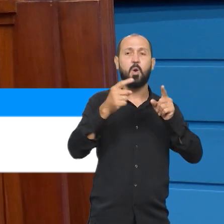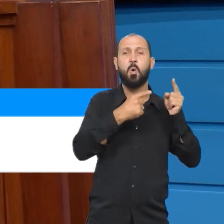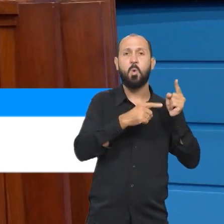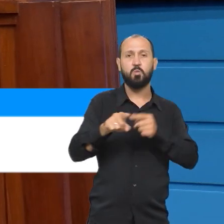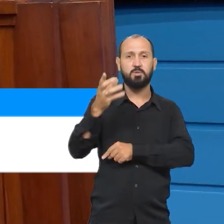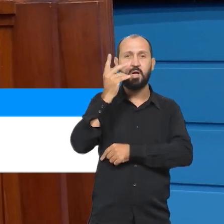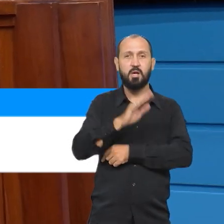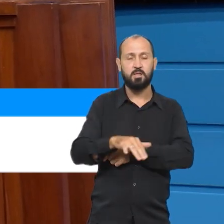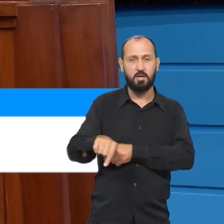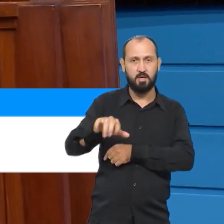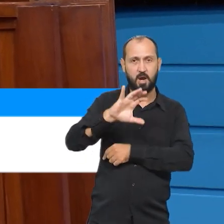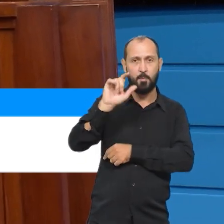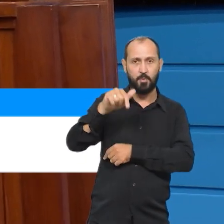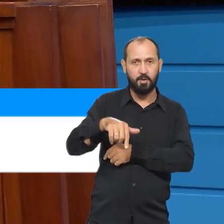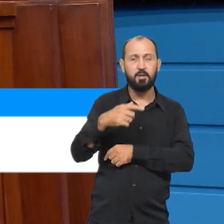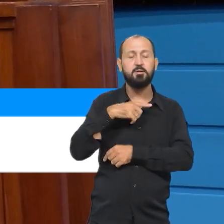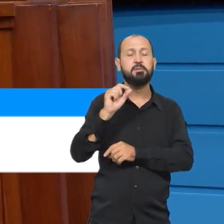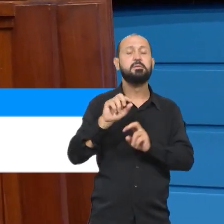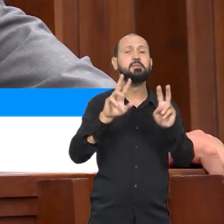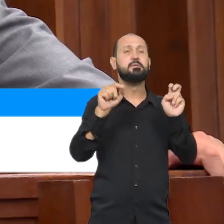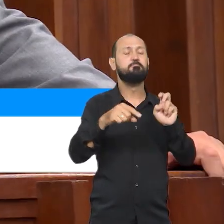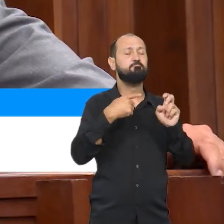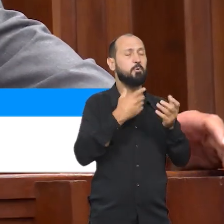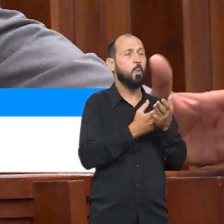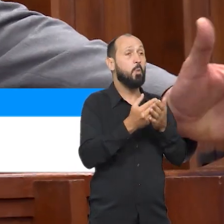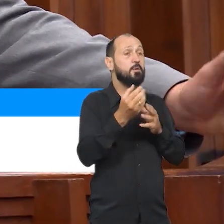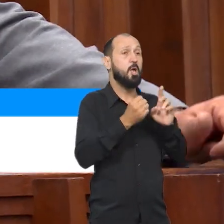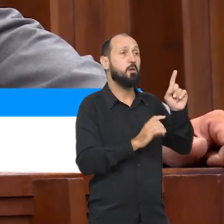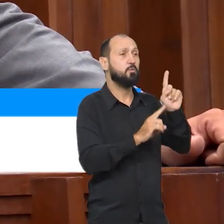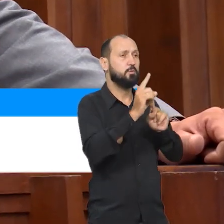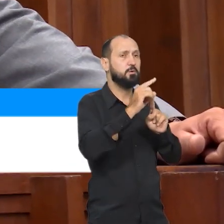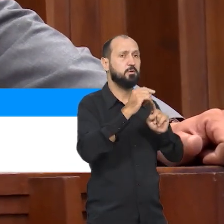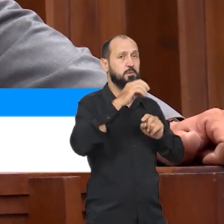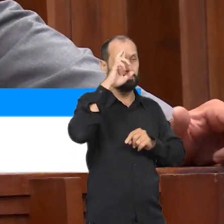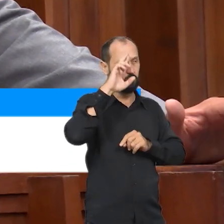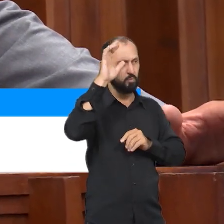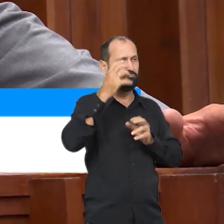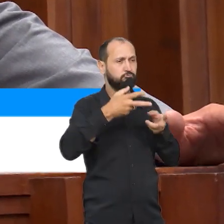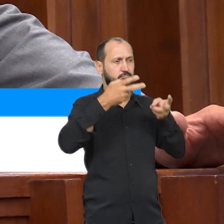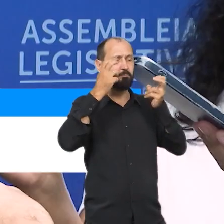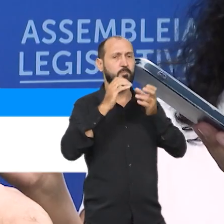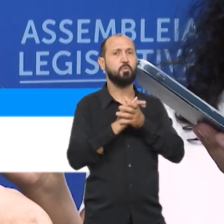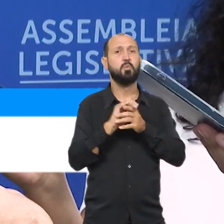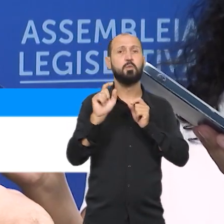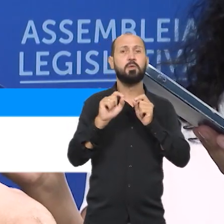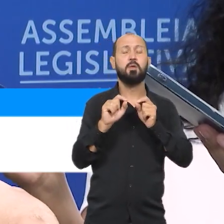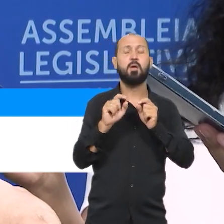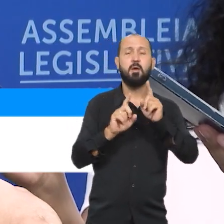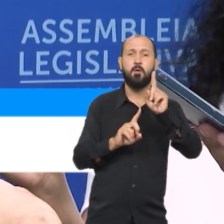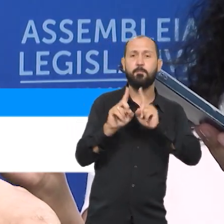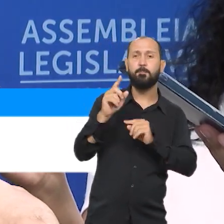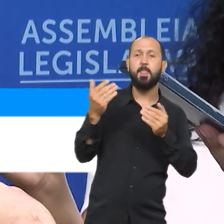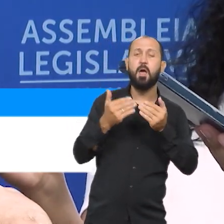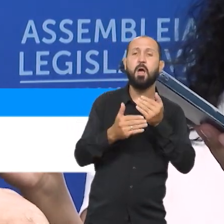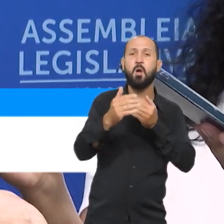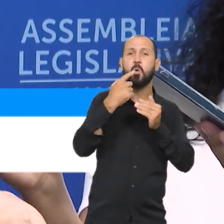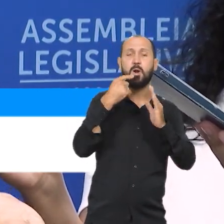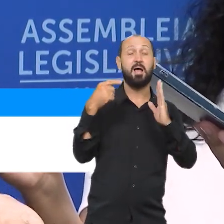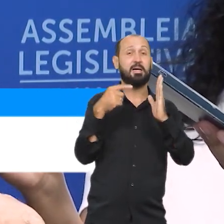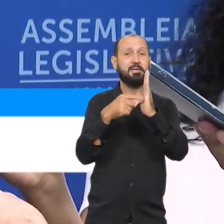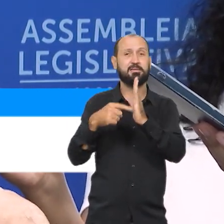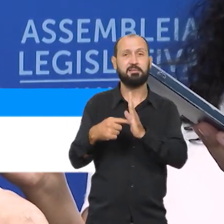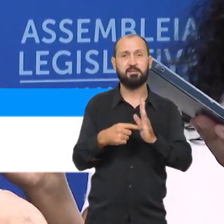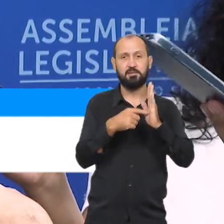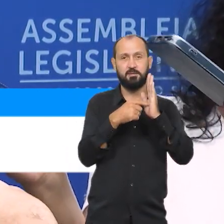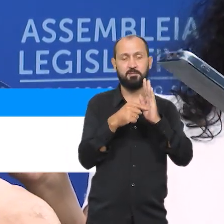crimes contra a criança e o adolescente de Campo Grande, os casos têm chamado a atenção das autoridades. O que está aumentando agora é